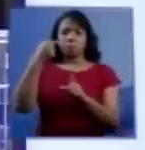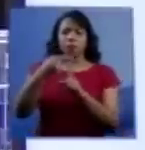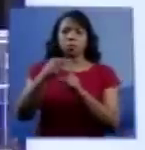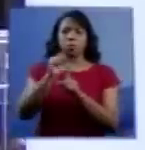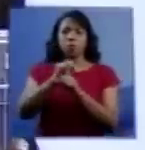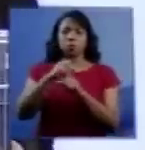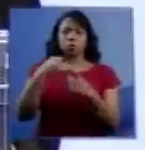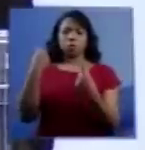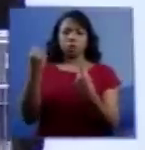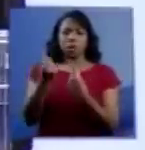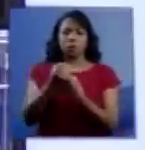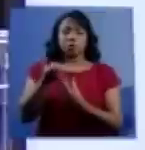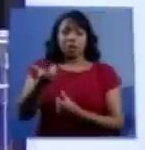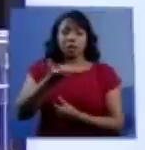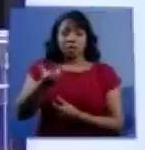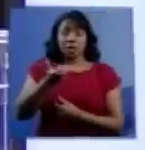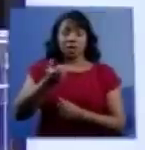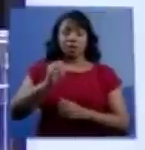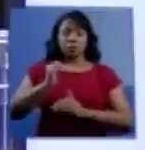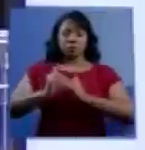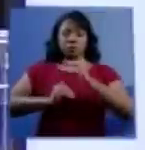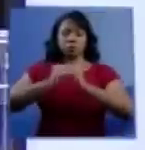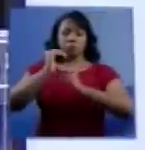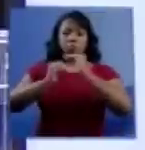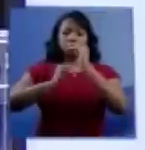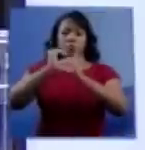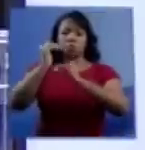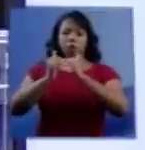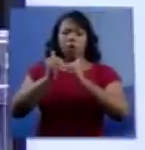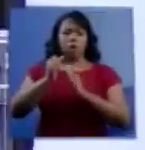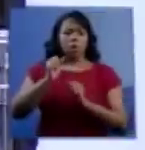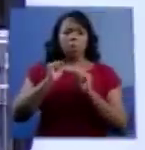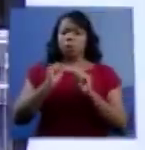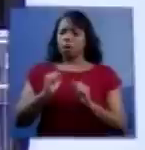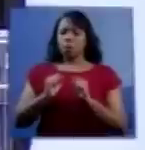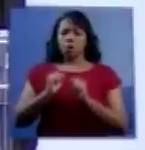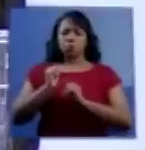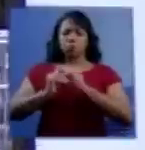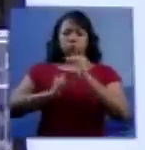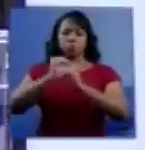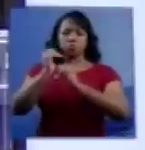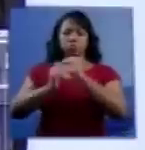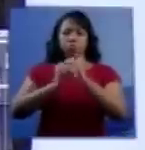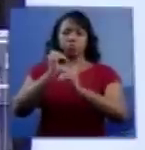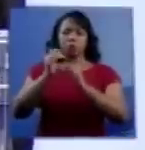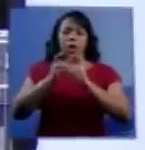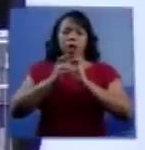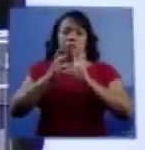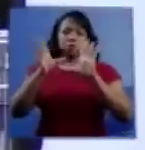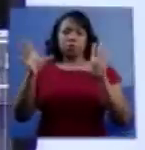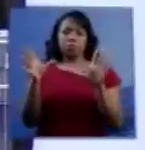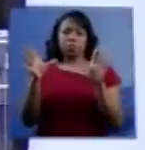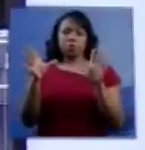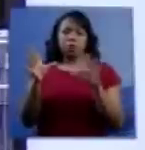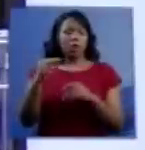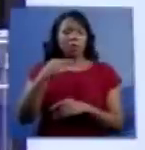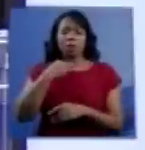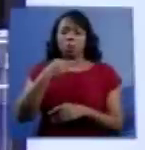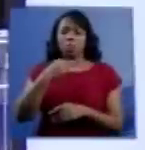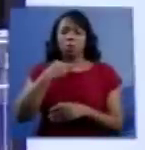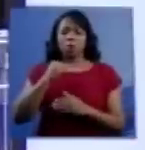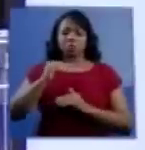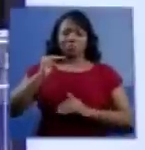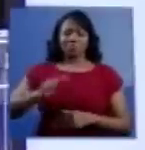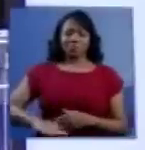sociedade que quer se desenvolver não pode se desenvolver livremente não pode